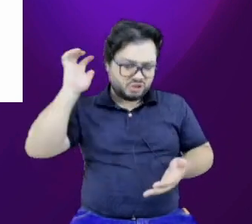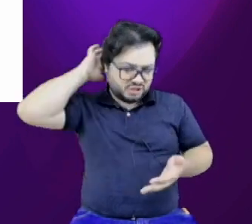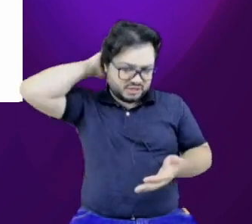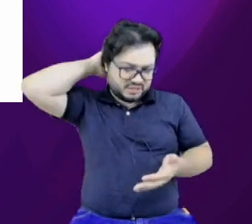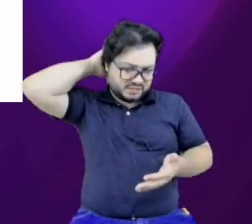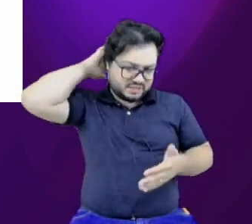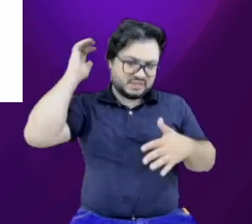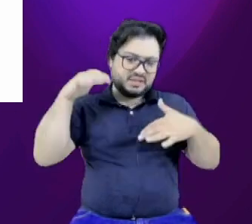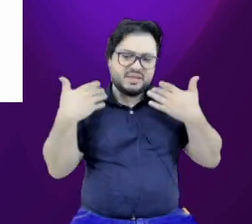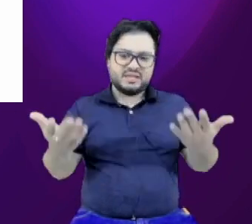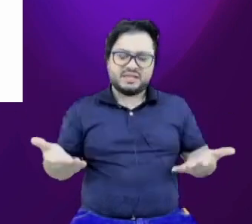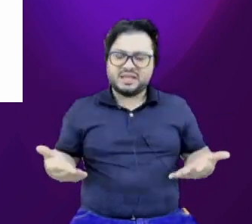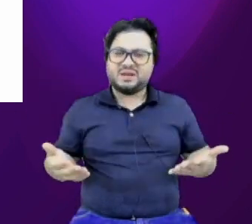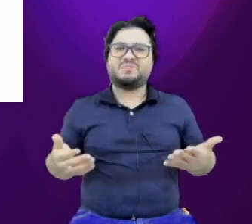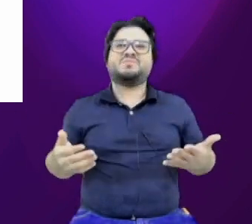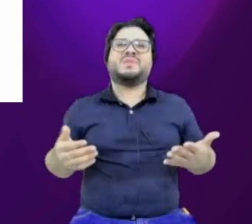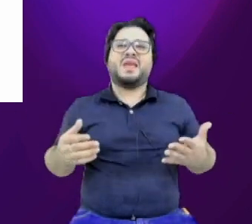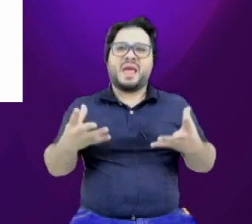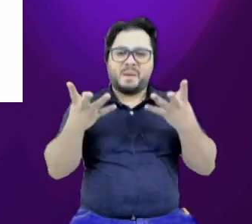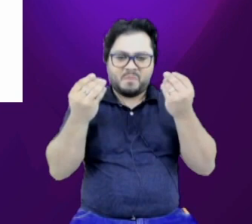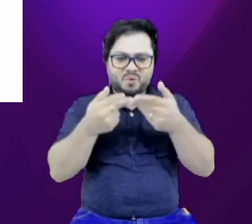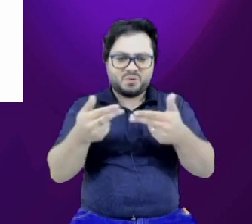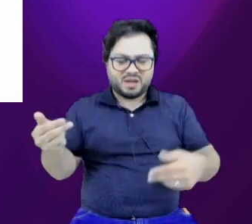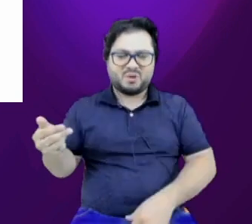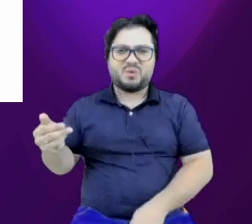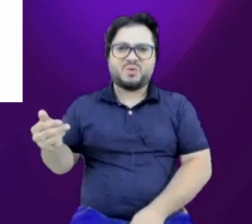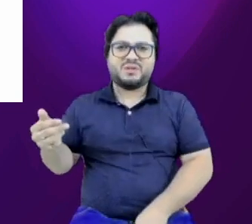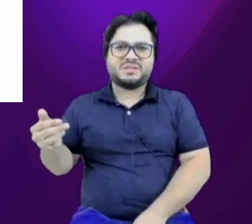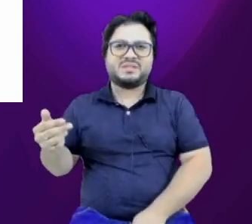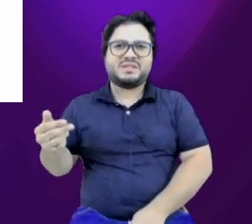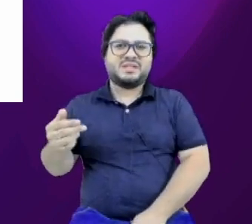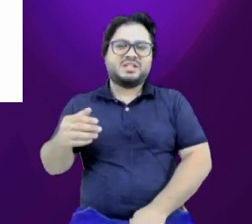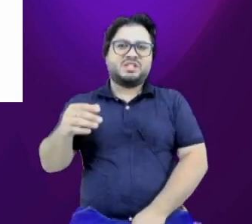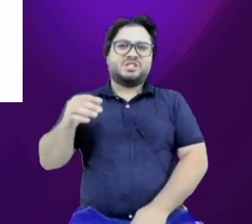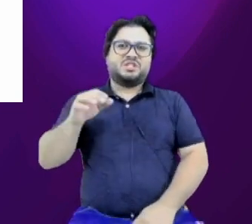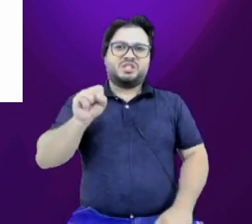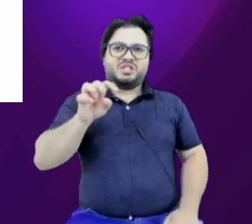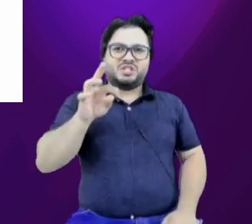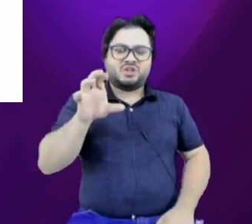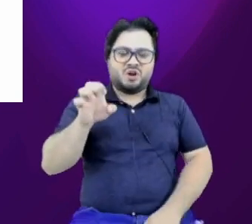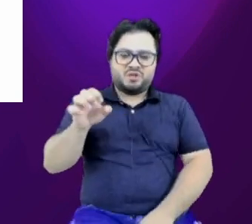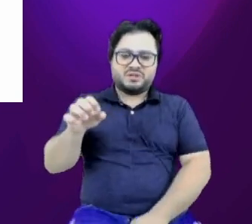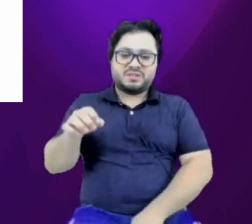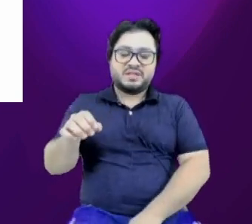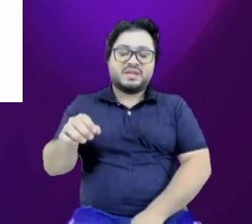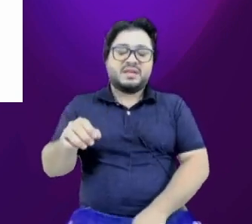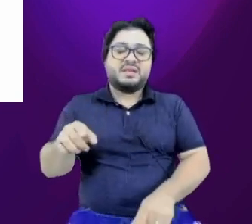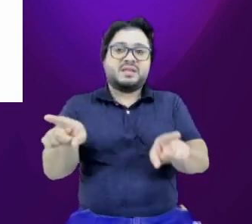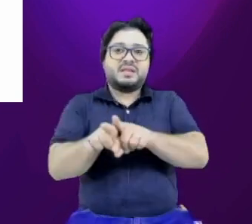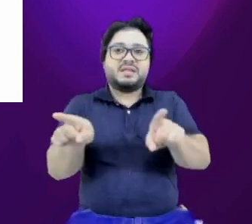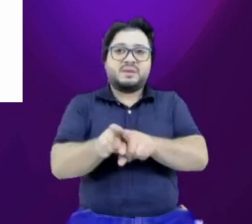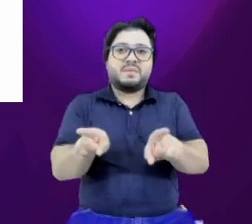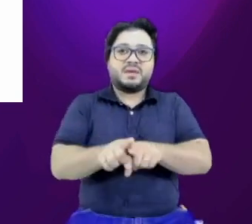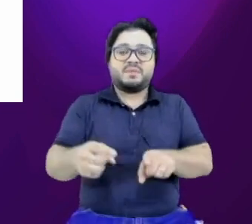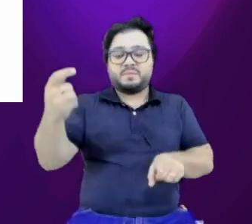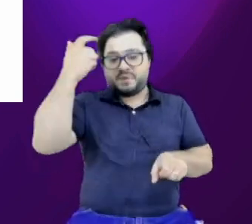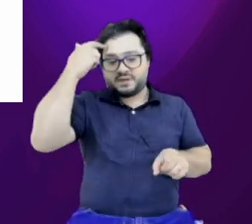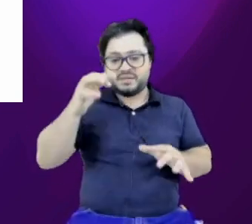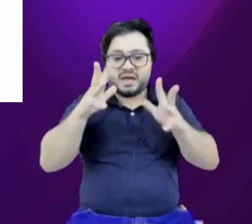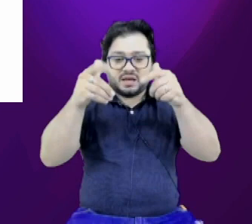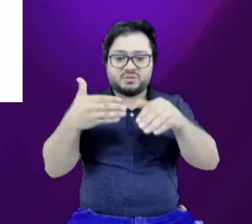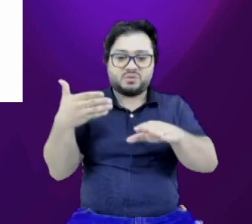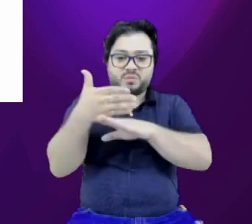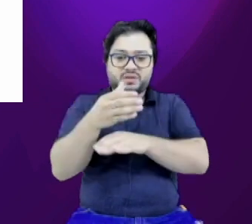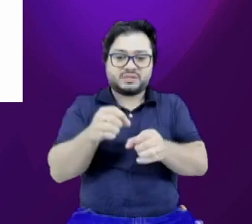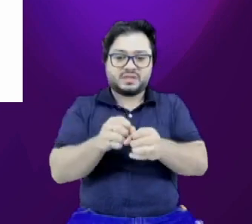é muito volume, né, de storage. E também pensar em tudo para esse acesso